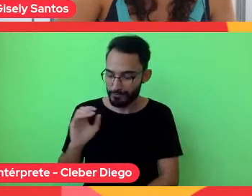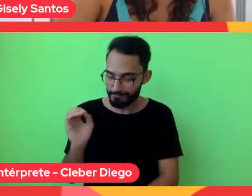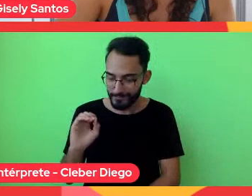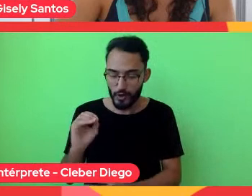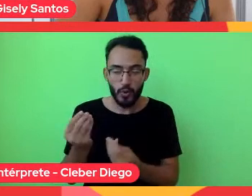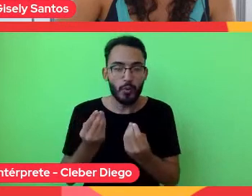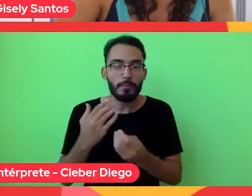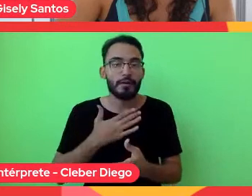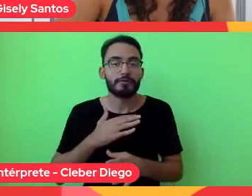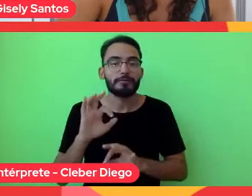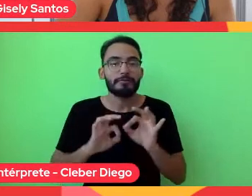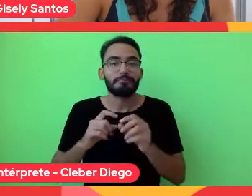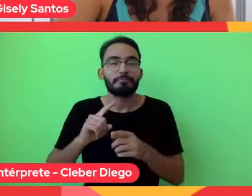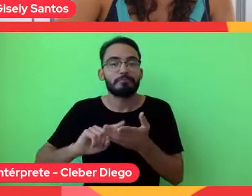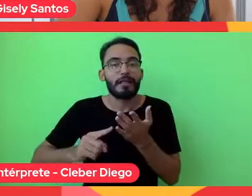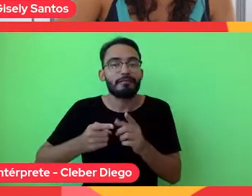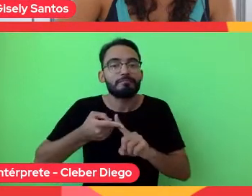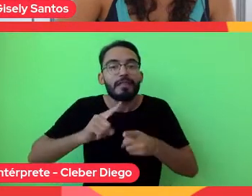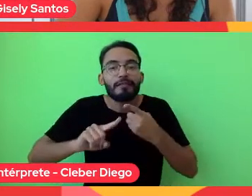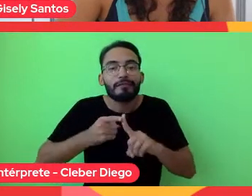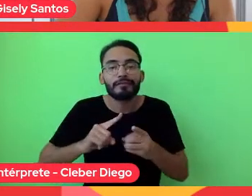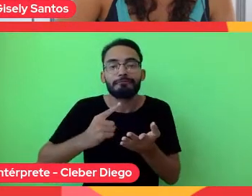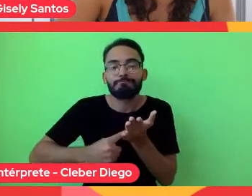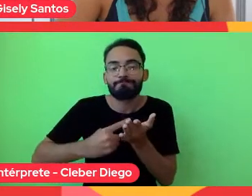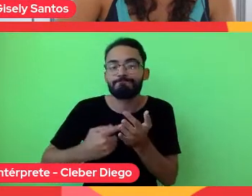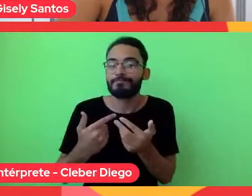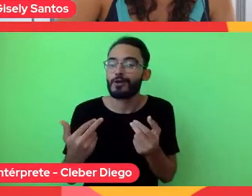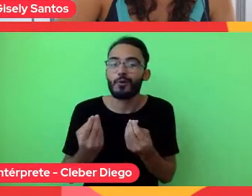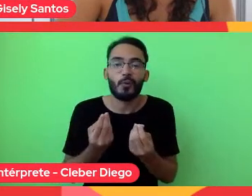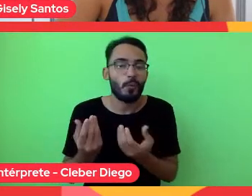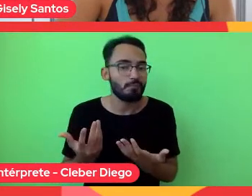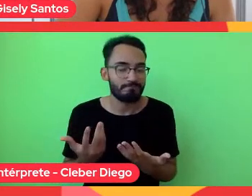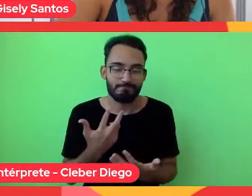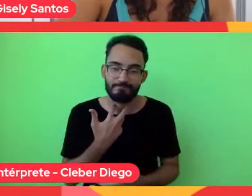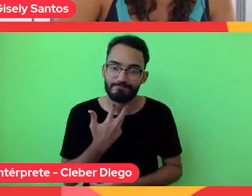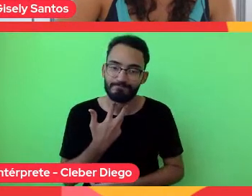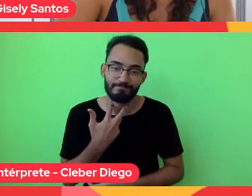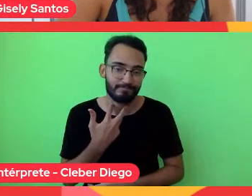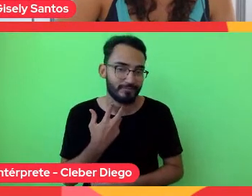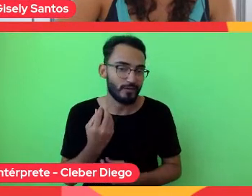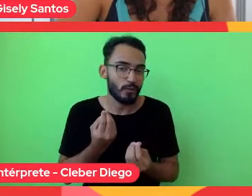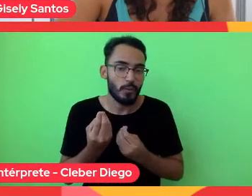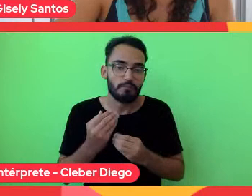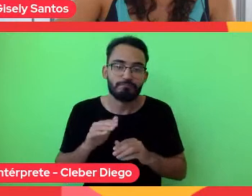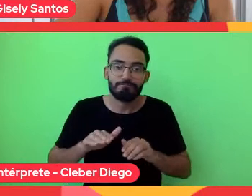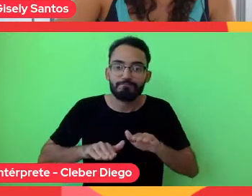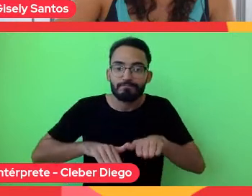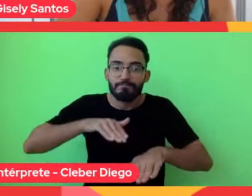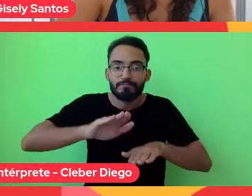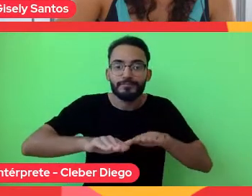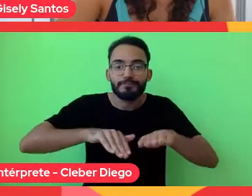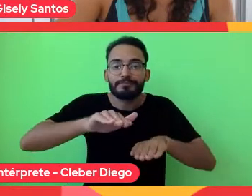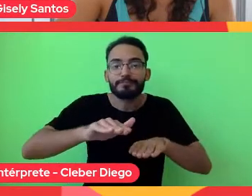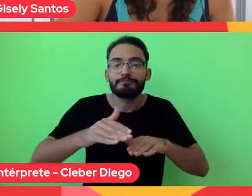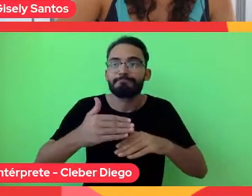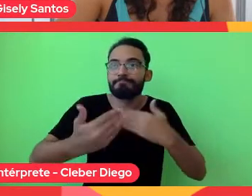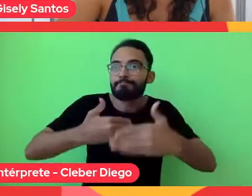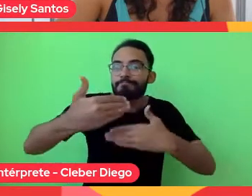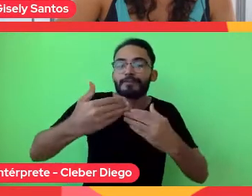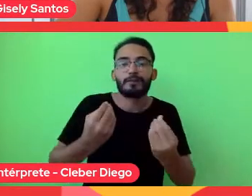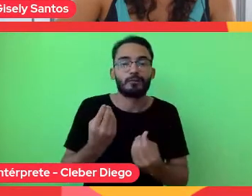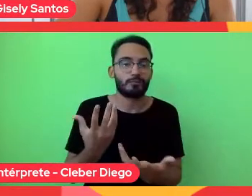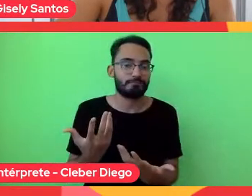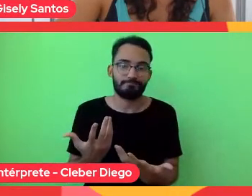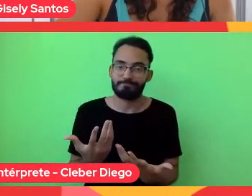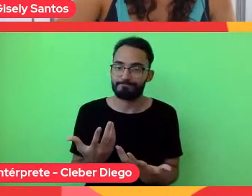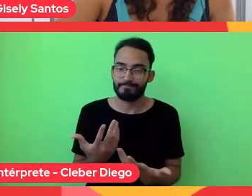alguma coisa, né? E aí, se eu não me conheço, como é que eu vou dar um próximo passo? Para onde que eu vou? E aí, qualquer lugar é lugar, se eu não souber, né?